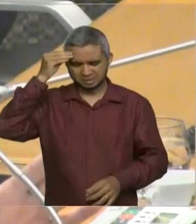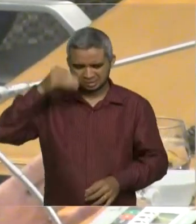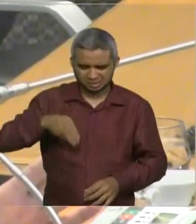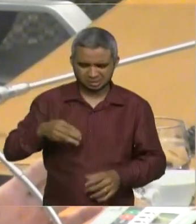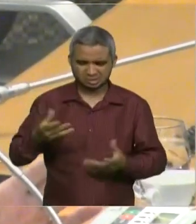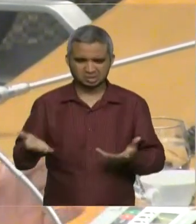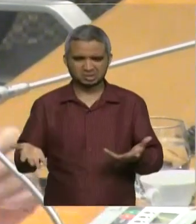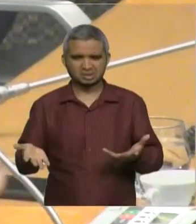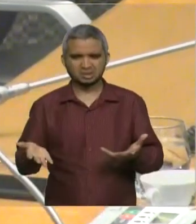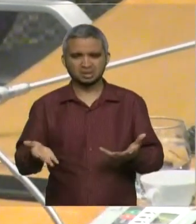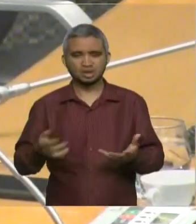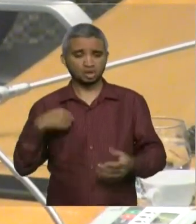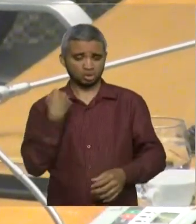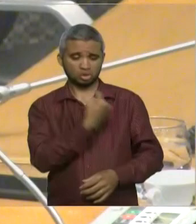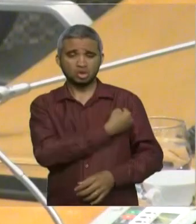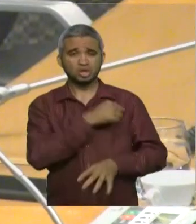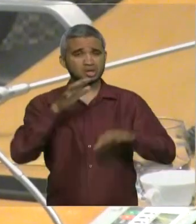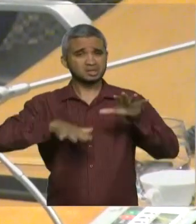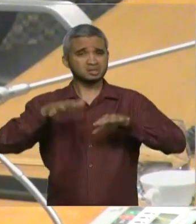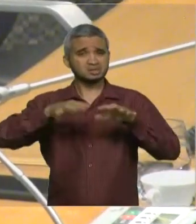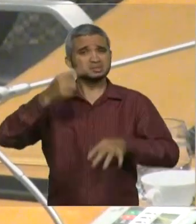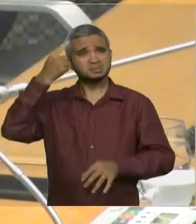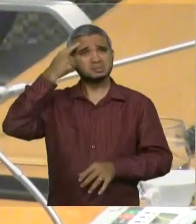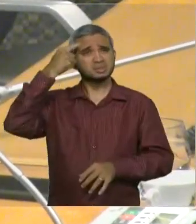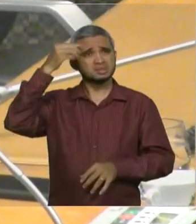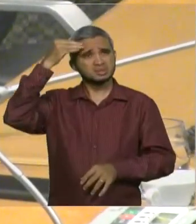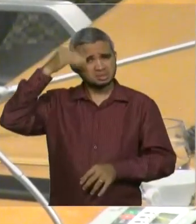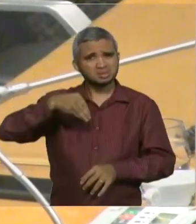aqui não pensa em desistir?